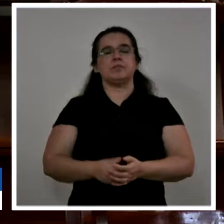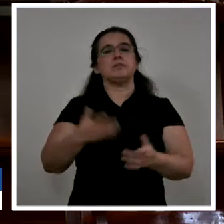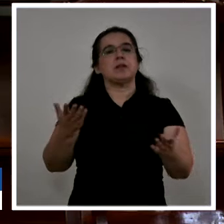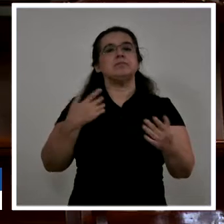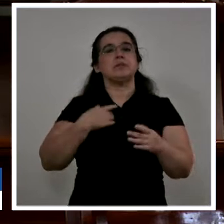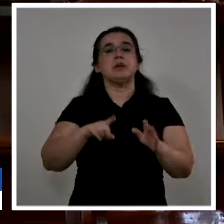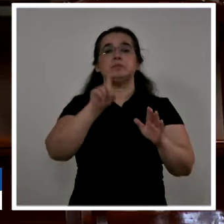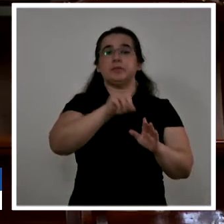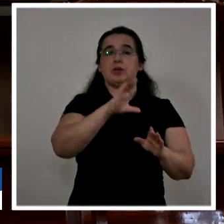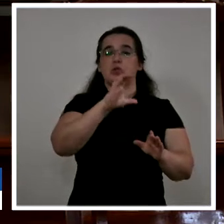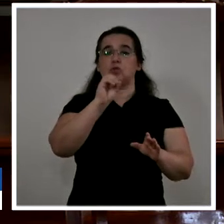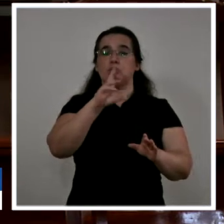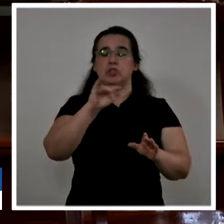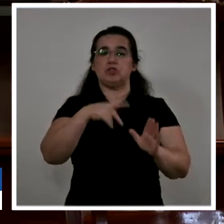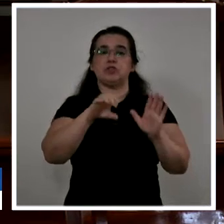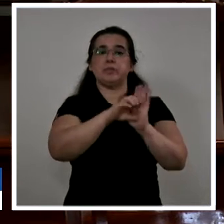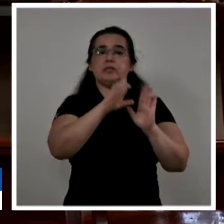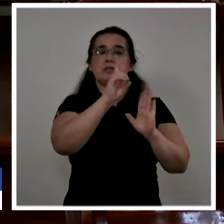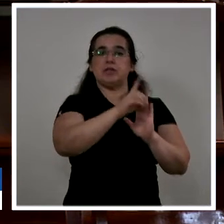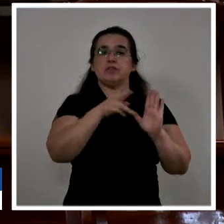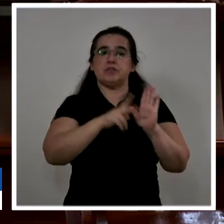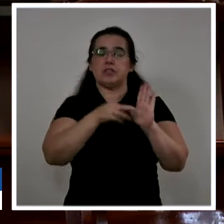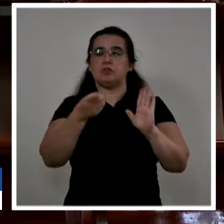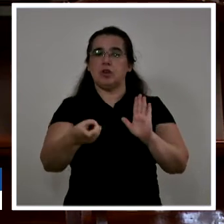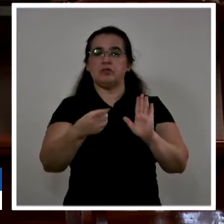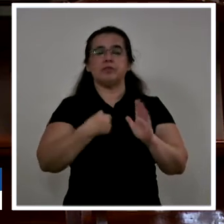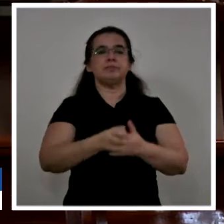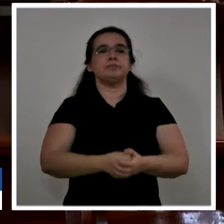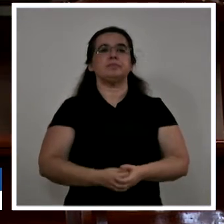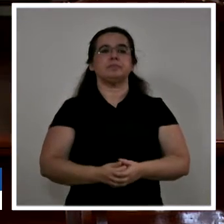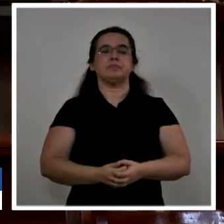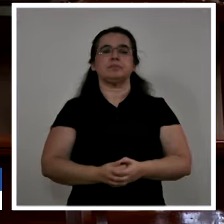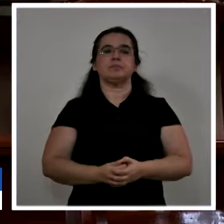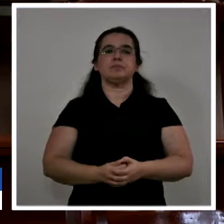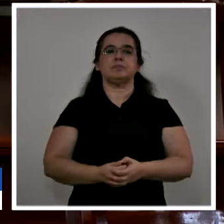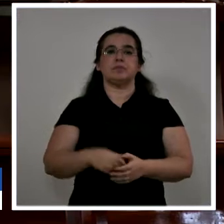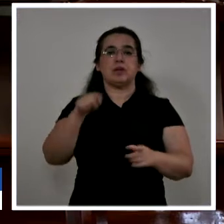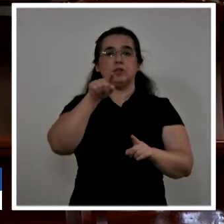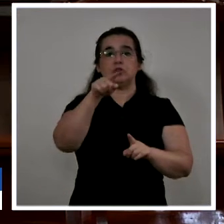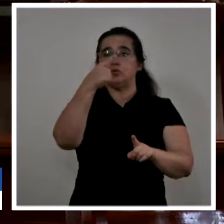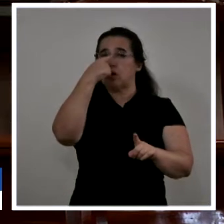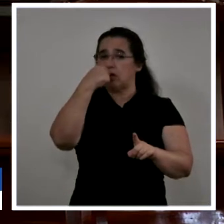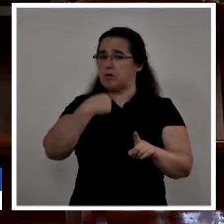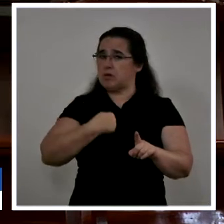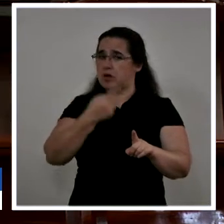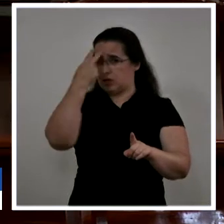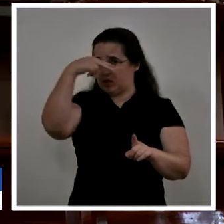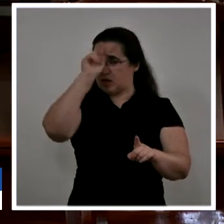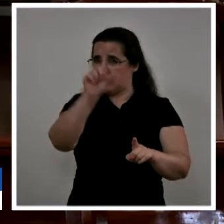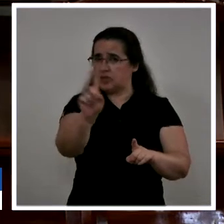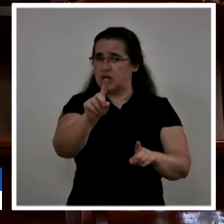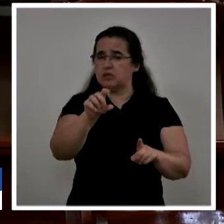Portanto, 1 Coríntios capítulo 6, versículo 9. Diz assim, segunda parte do versículo: não vos enganeis, nem impuros,